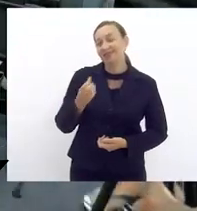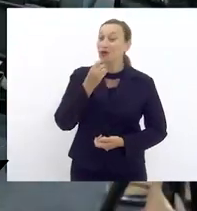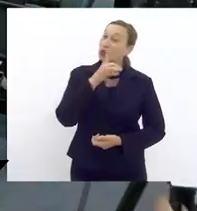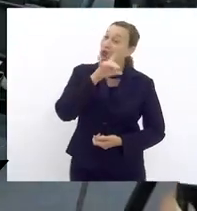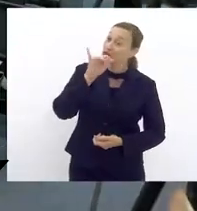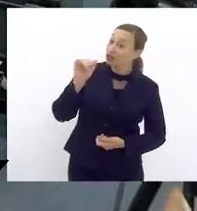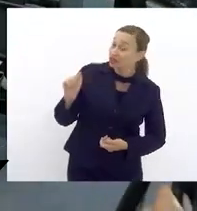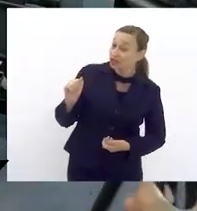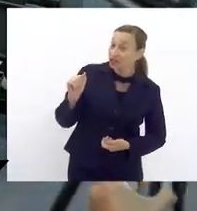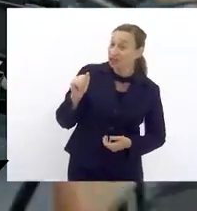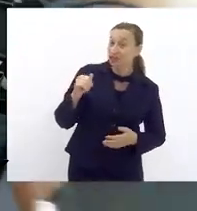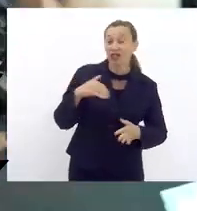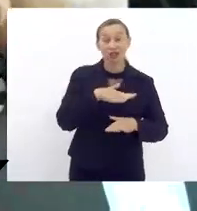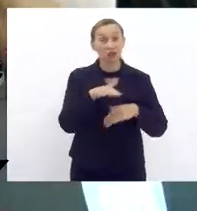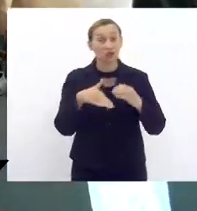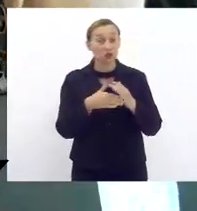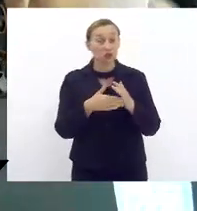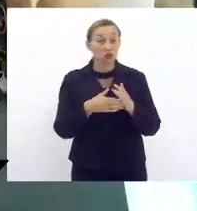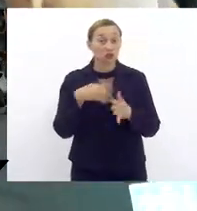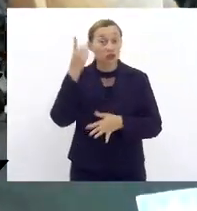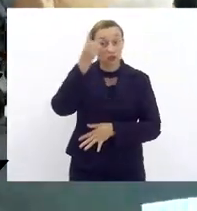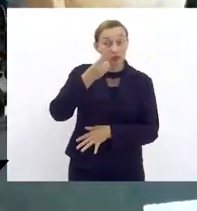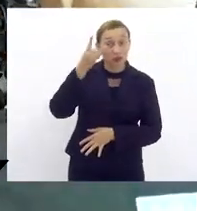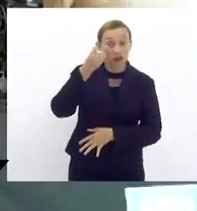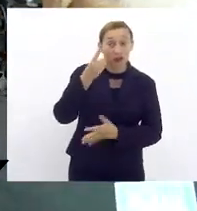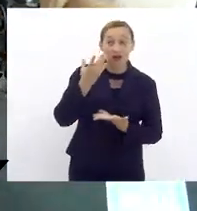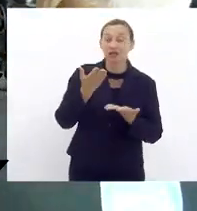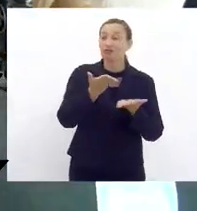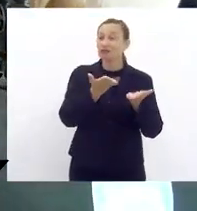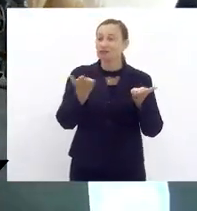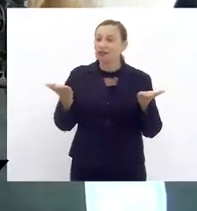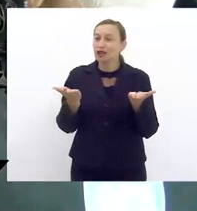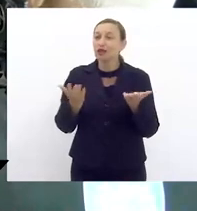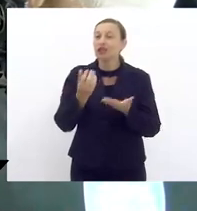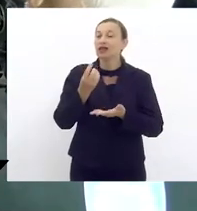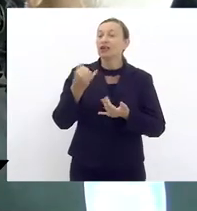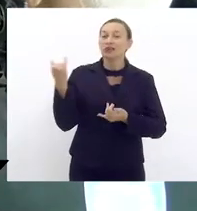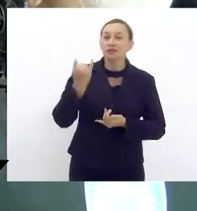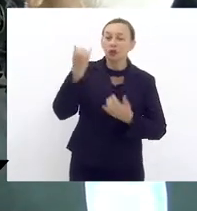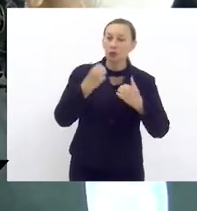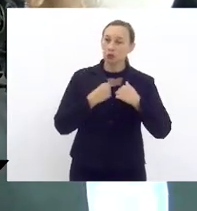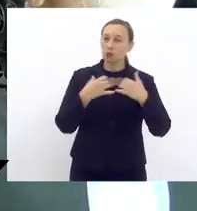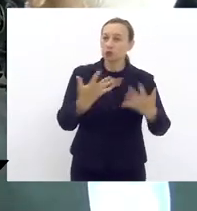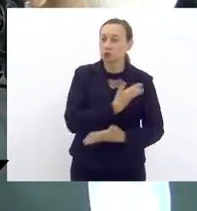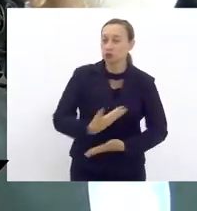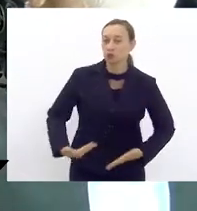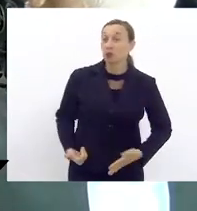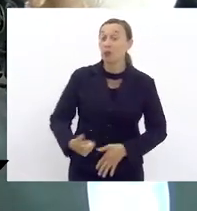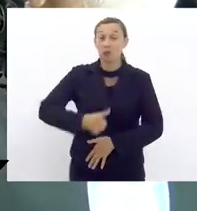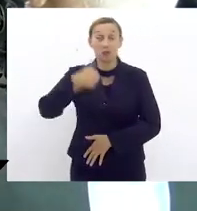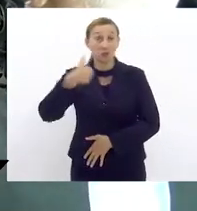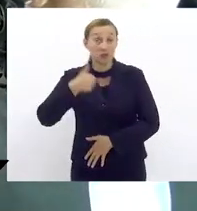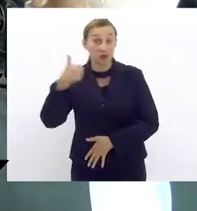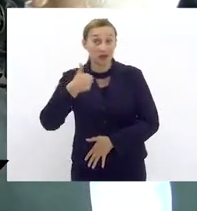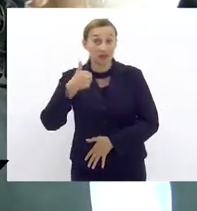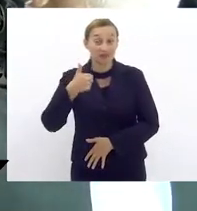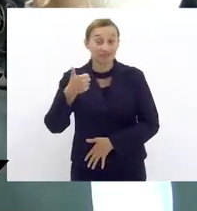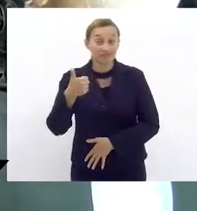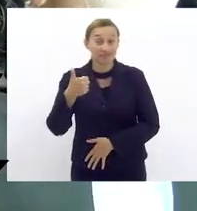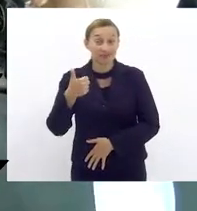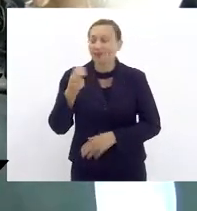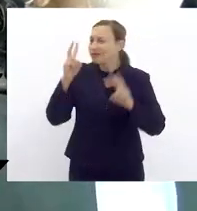dia deputados e deputada muito importante a primeira audiência pública desta comissão trazer